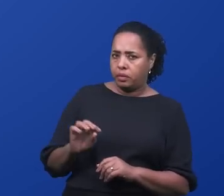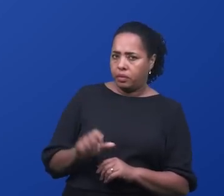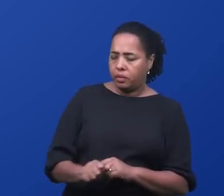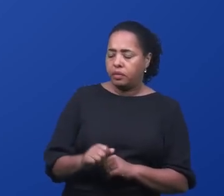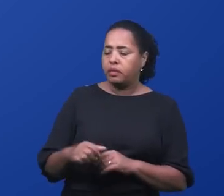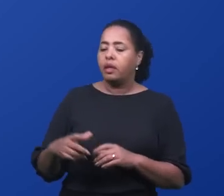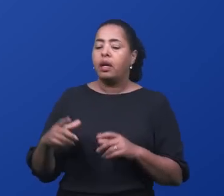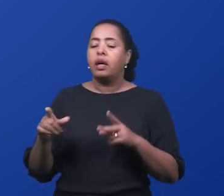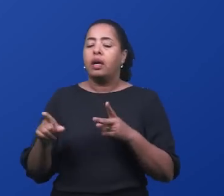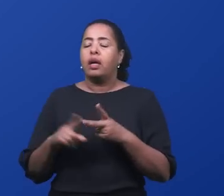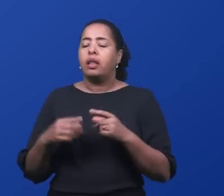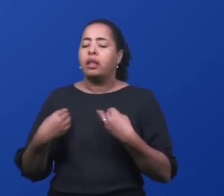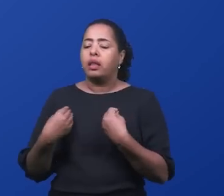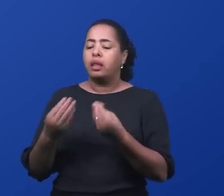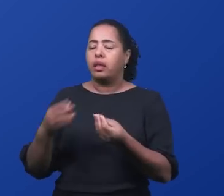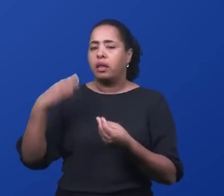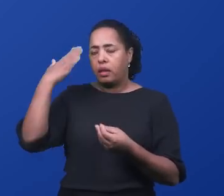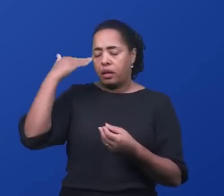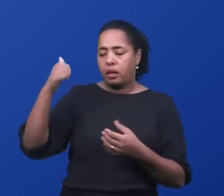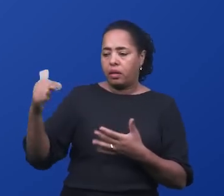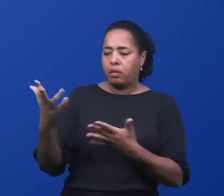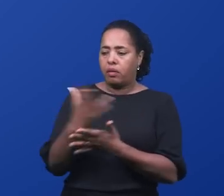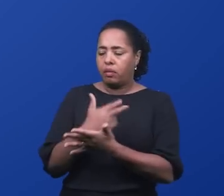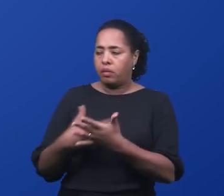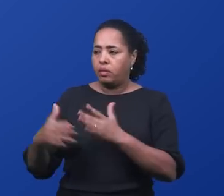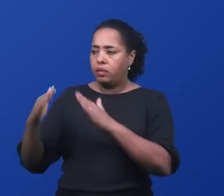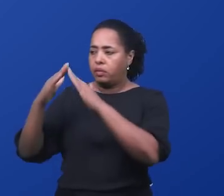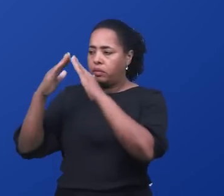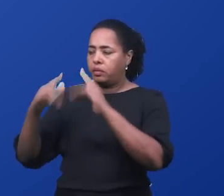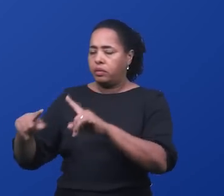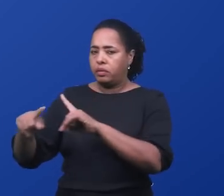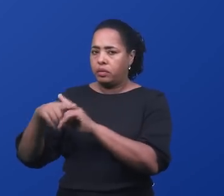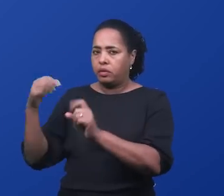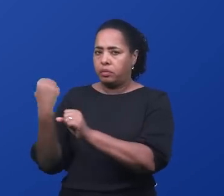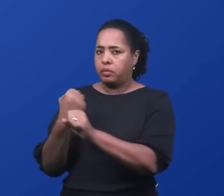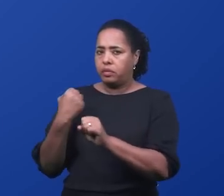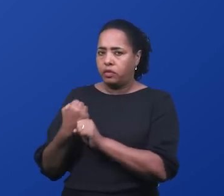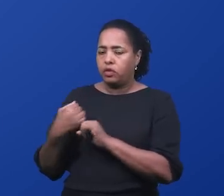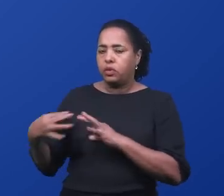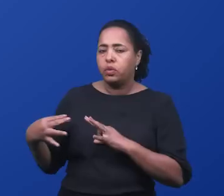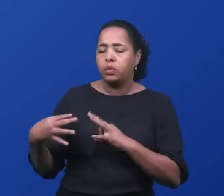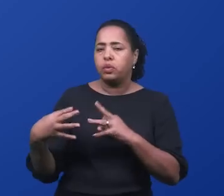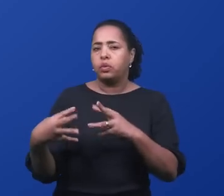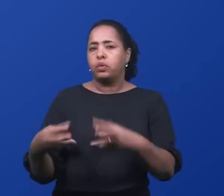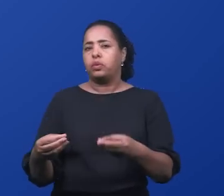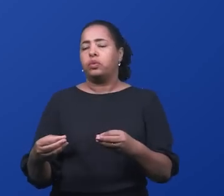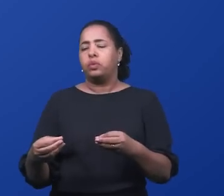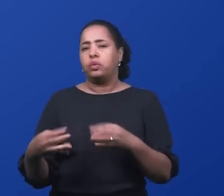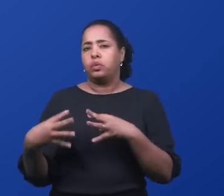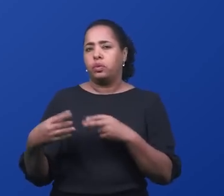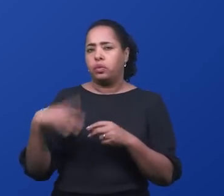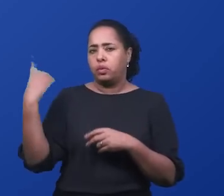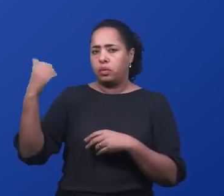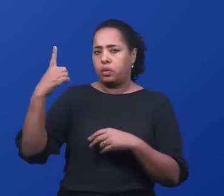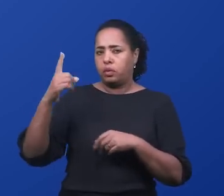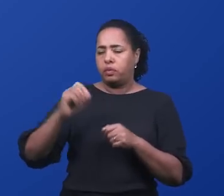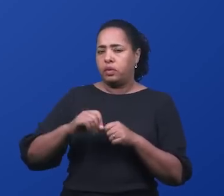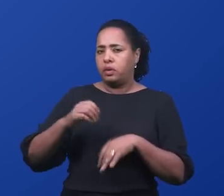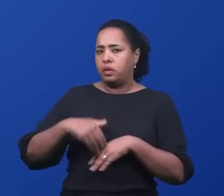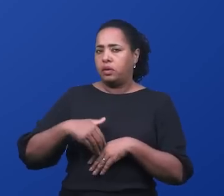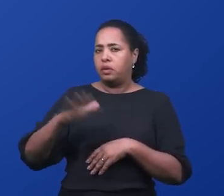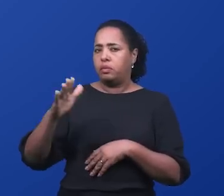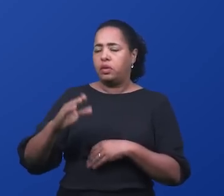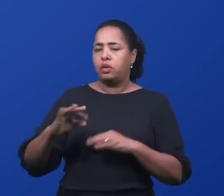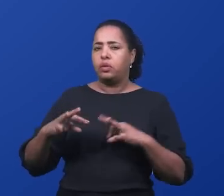a Salomão o desenho do templo para ser construído. Tudo isso que ele fez, muito mais,